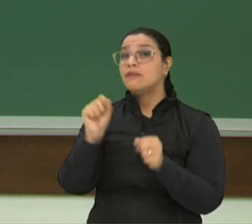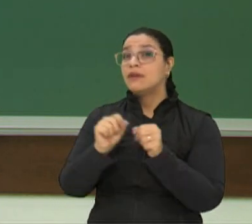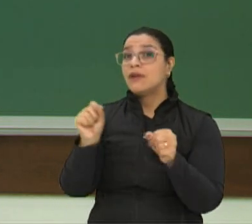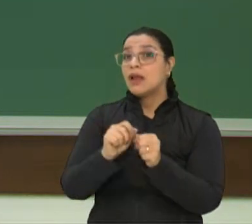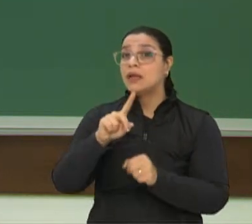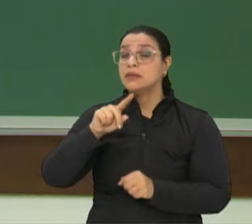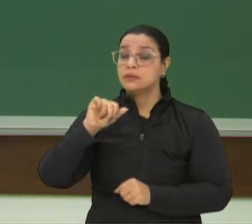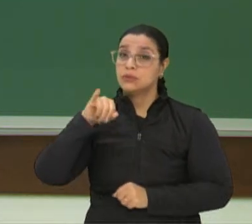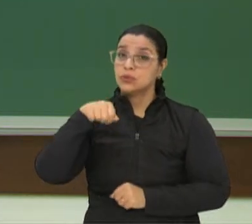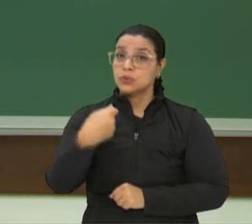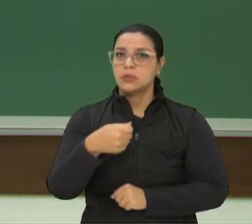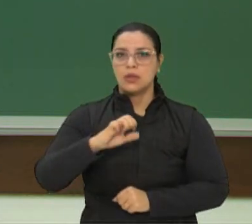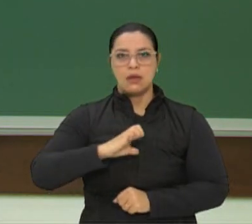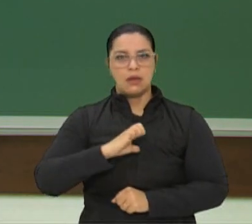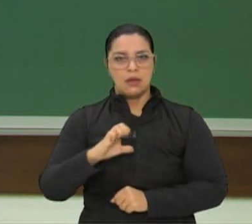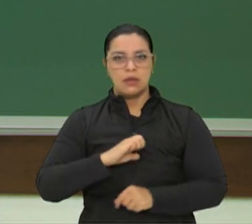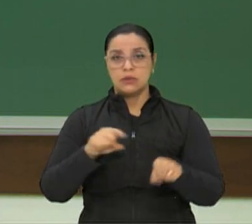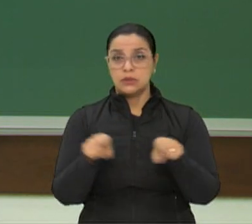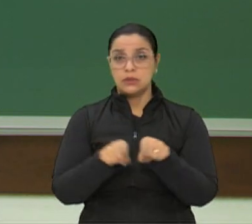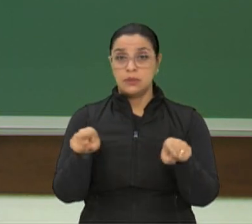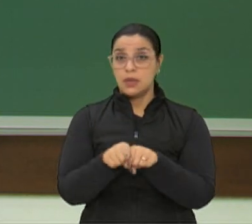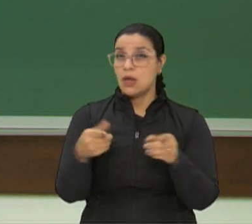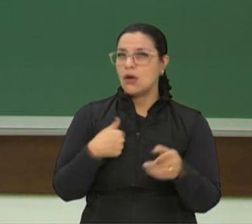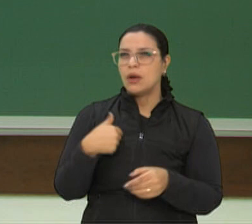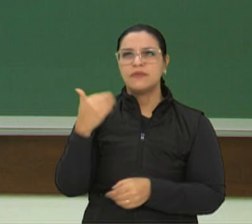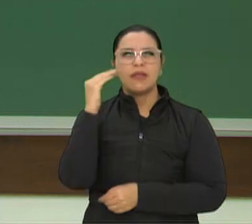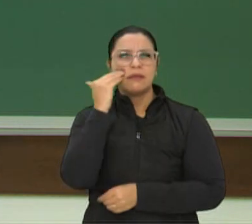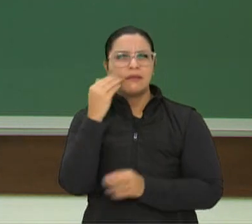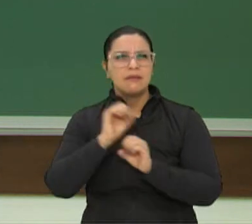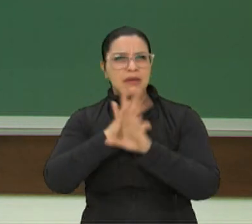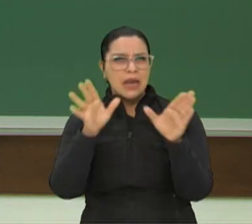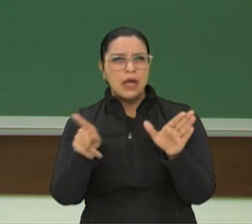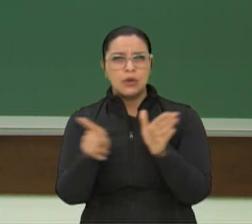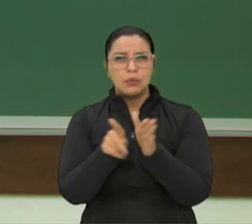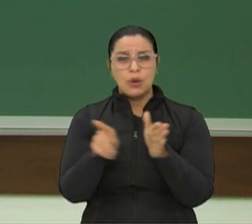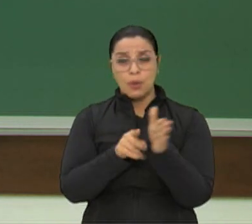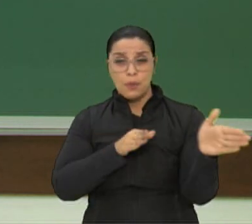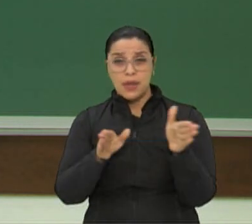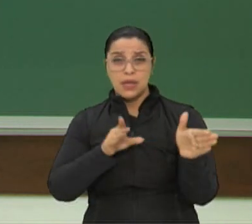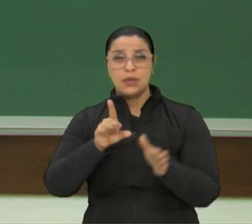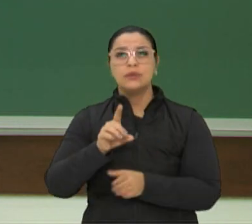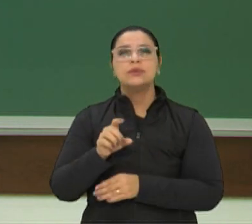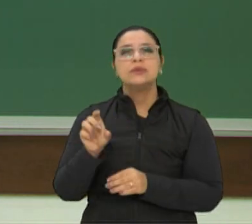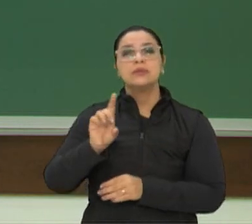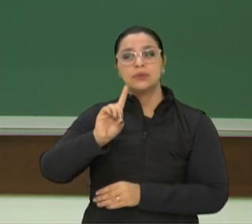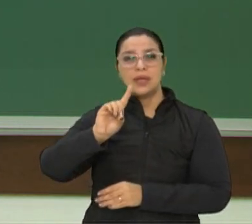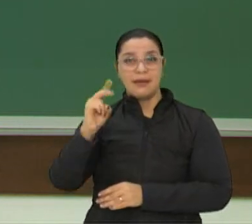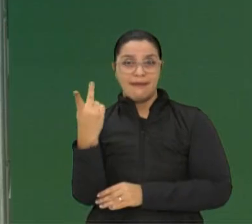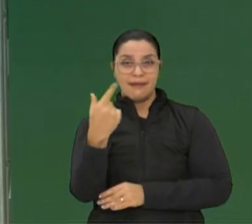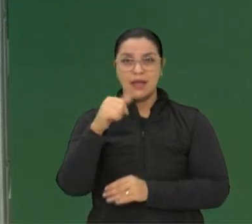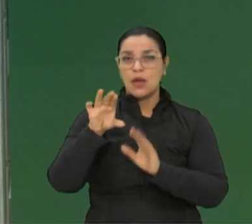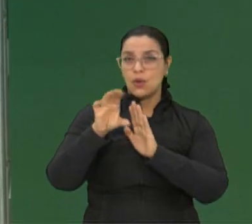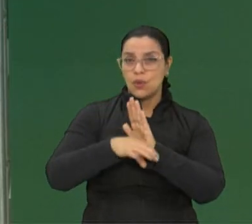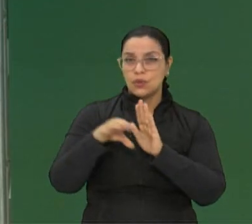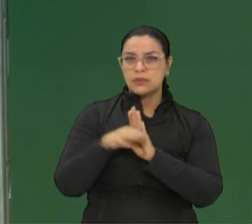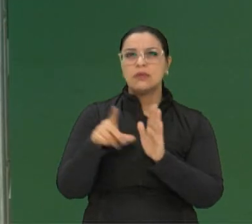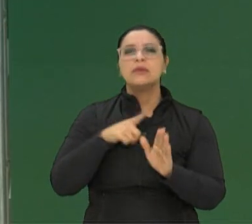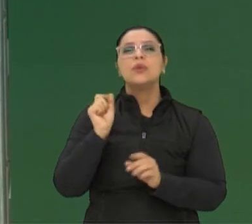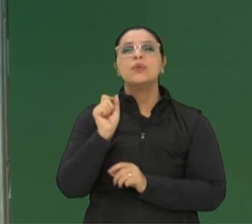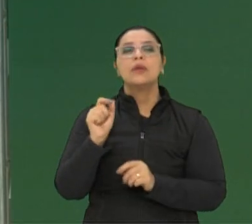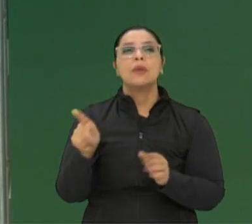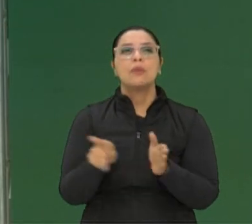sobre a ética também. Tá? Então, para fechar essa parte do empirismo do Hume, revisar também, né, esse conceito aí, temos aqui,